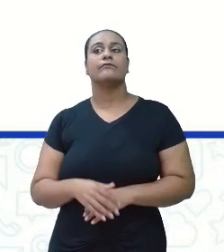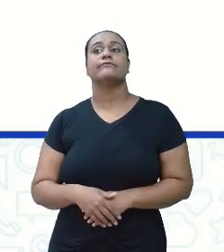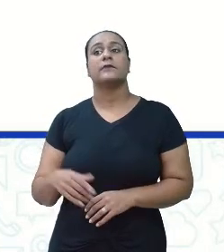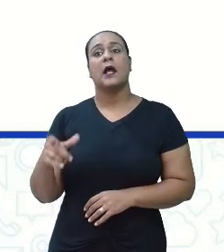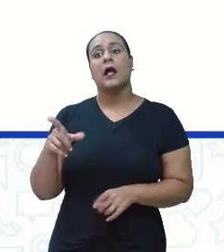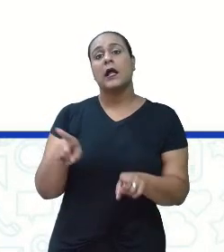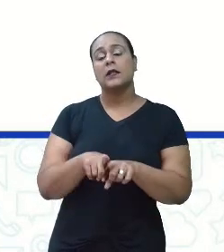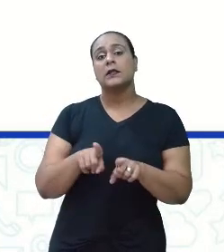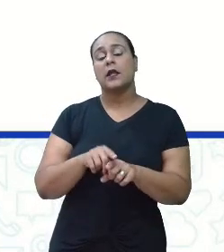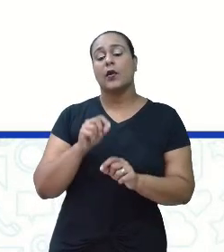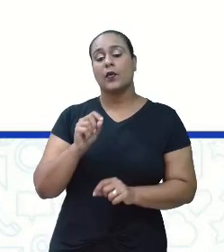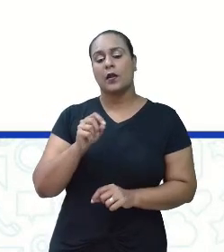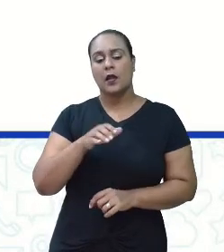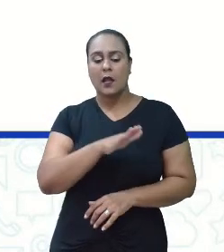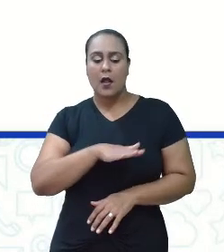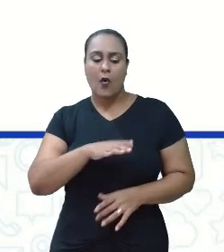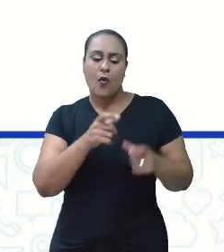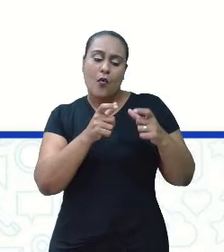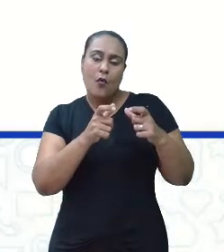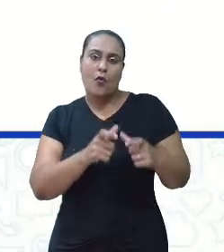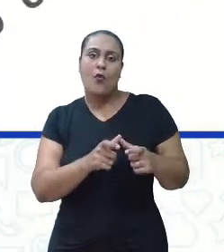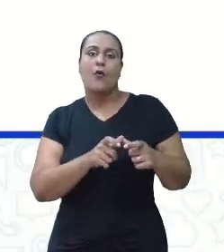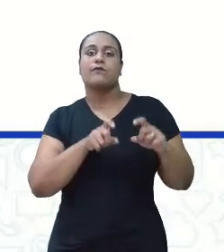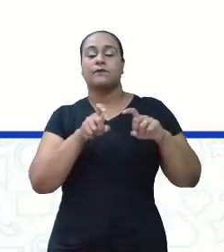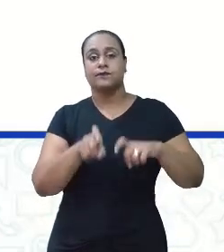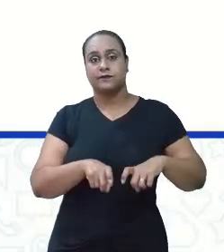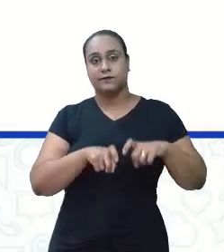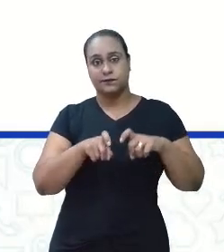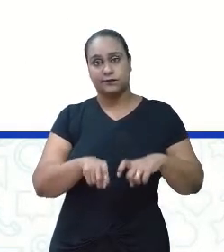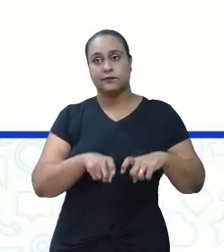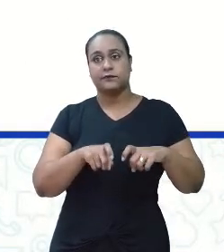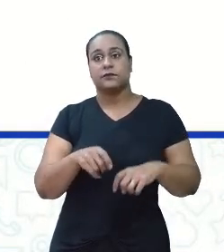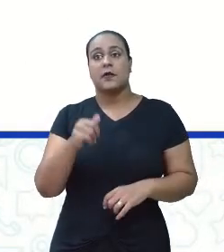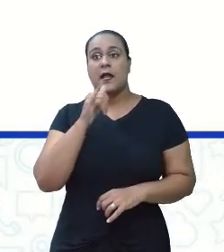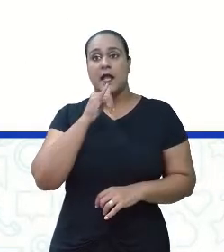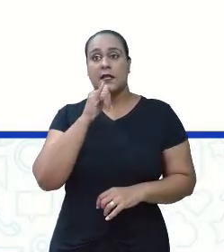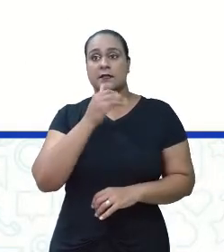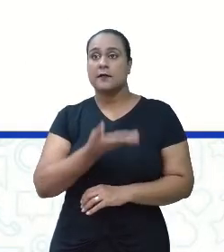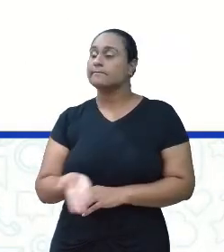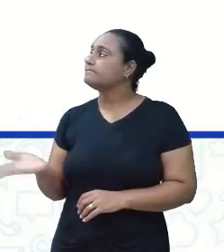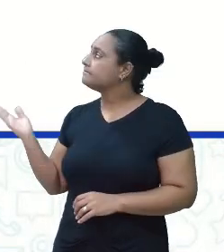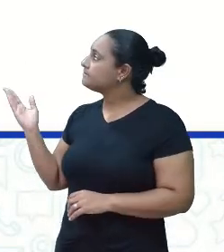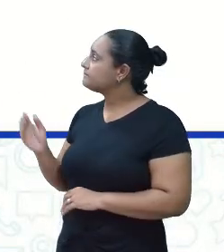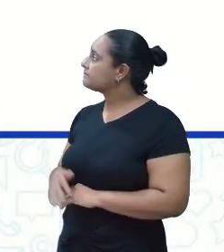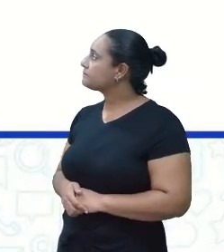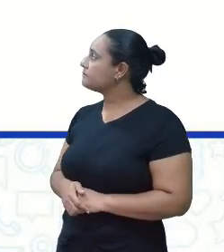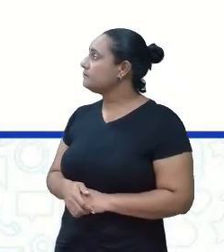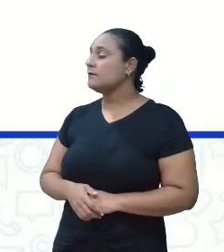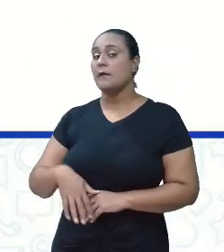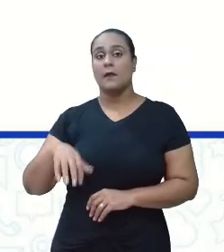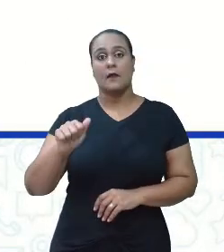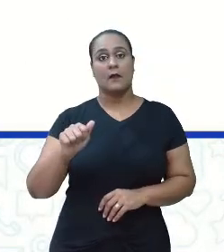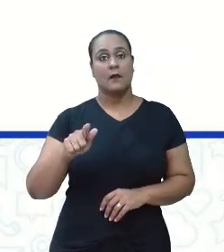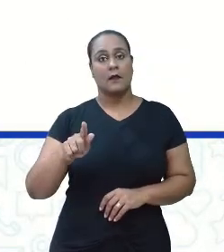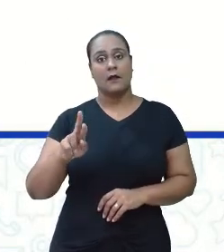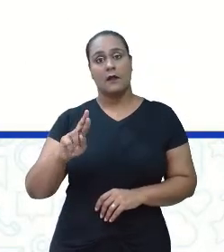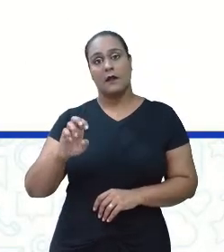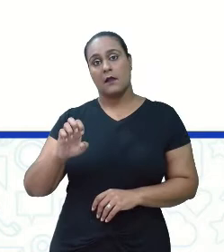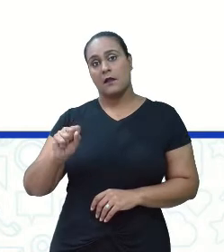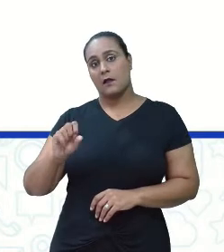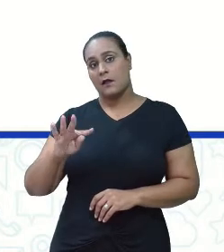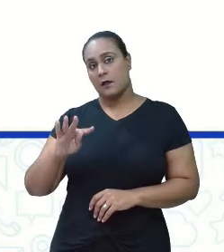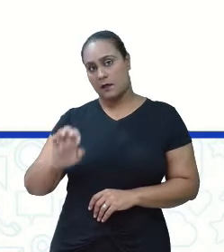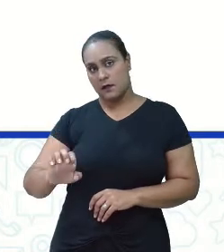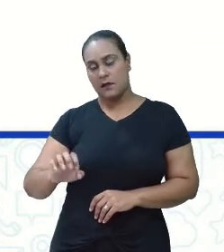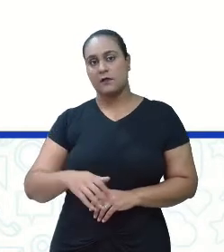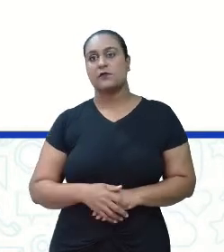né? Aquela faixa, principalmente do Agreste, por isso que nós temos aqui, ó, essa exemplificação, ó. Olha lá o Agreste, né? Nós temos aqui lá, a